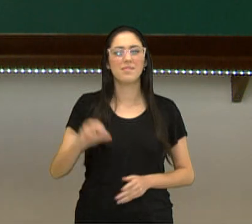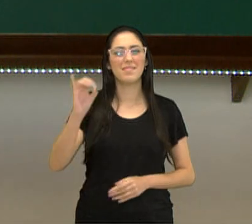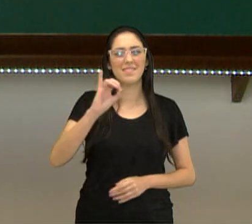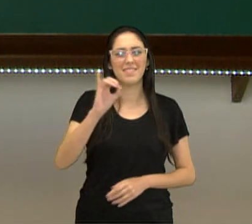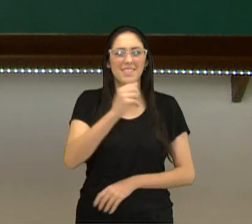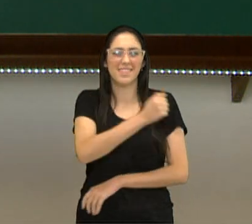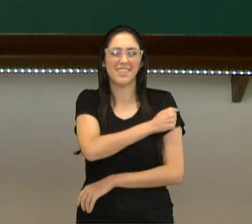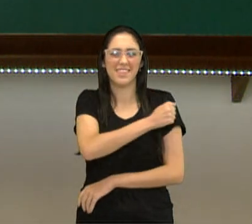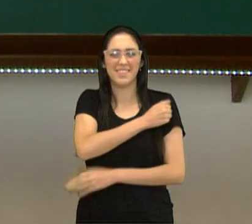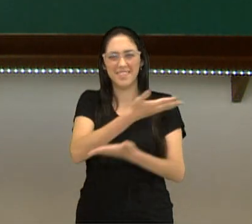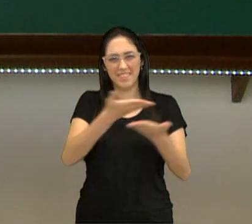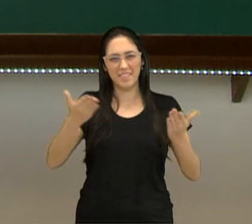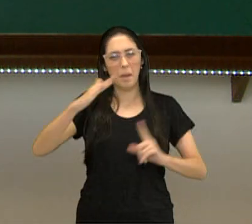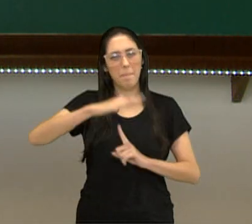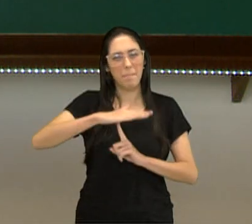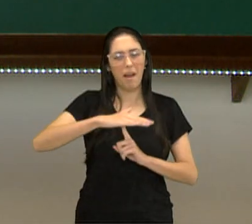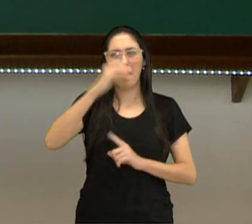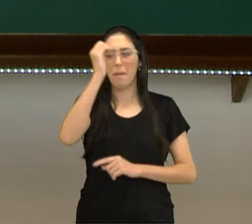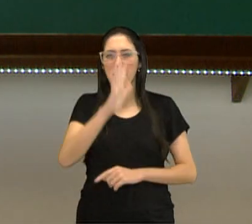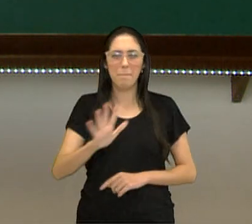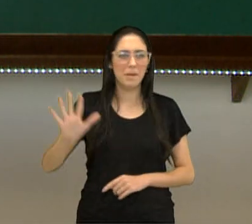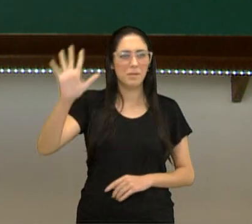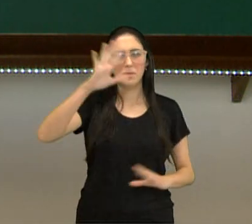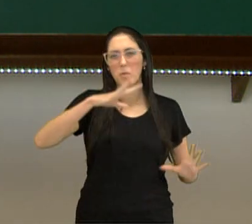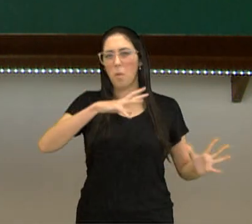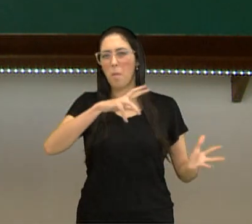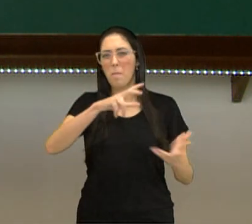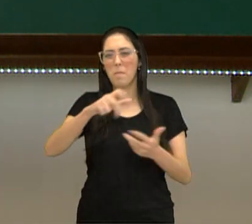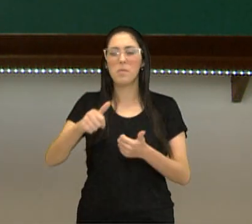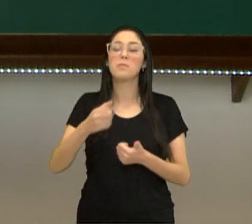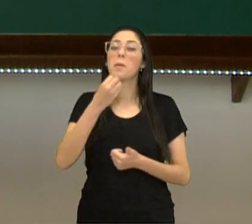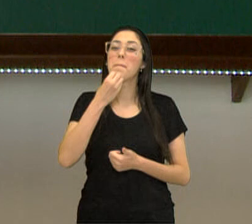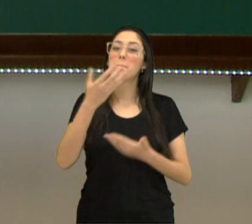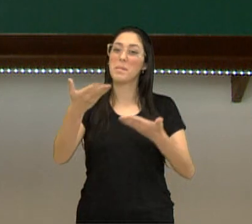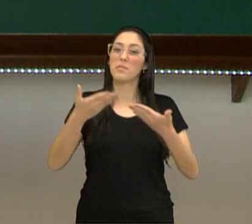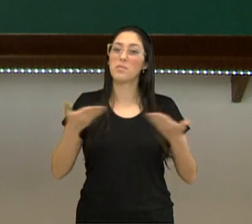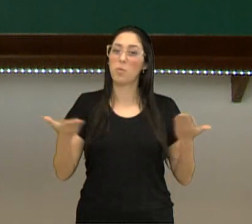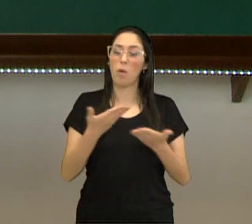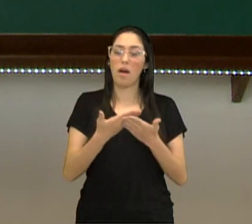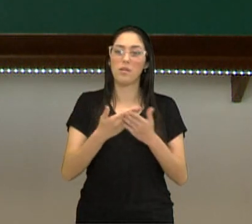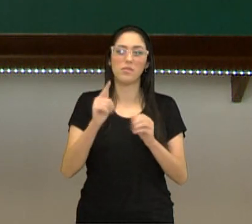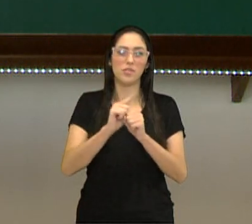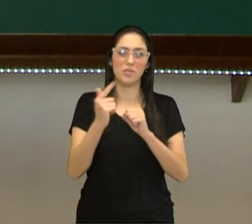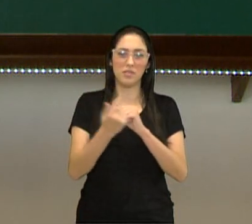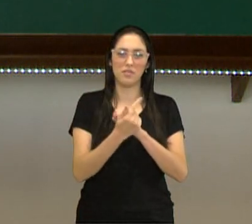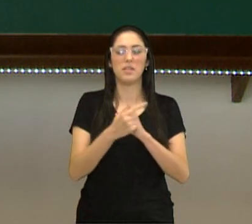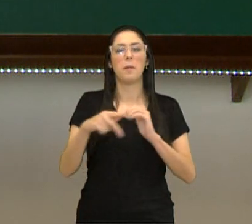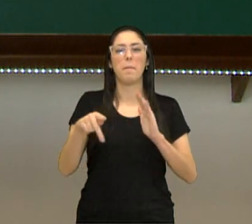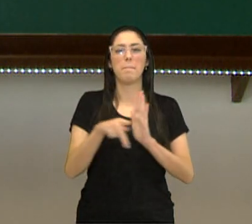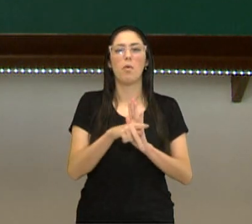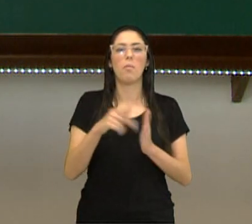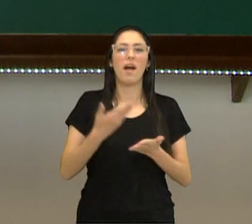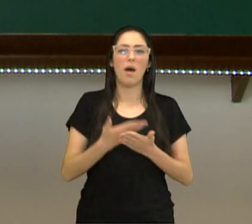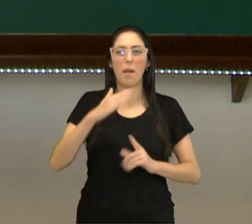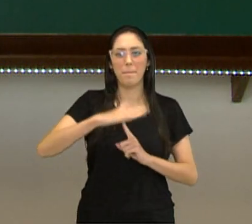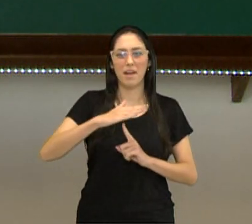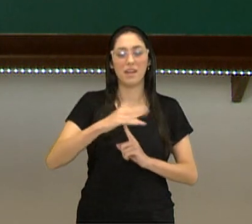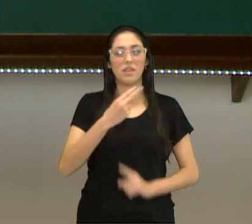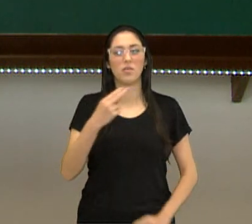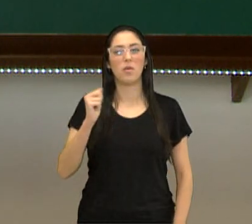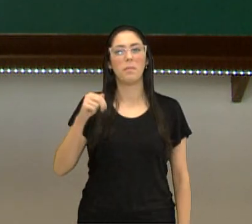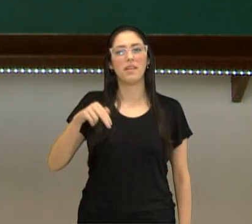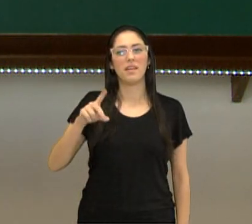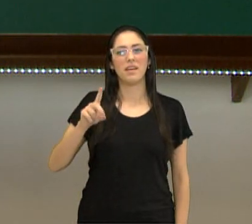estudante do estado do Paraná, do Brasil e do mundo. Seja muito bem-vindo à nossa aula de geografia do programa Aula Paraná. Eu sou o professor André